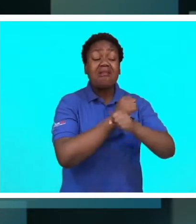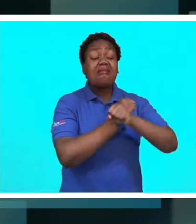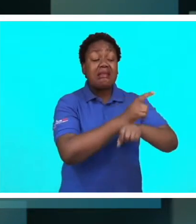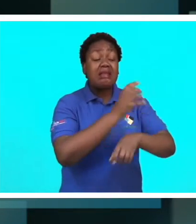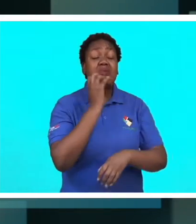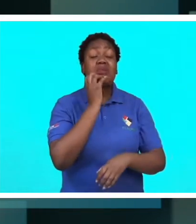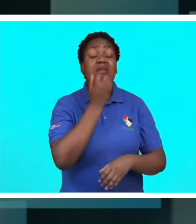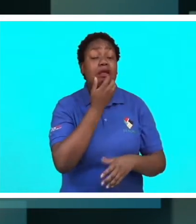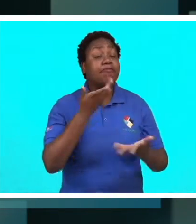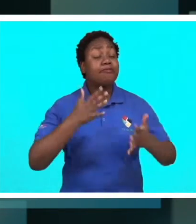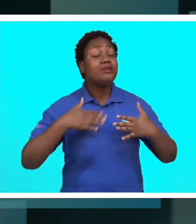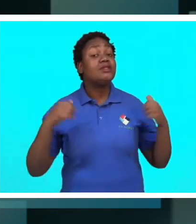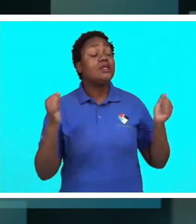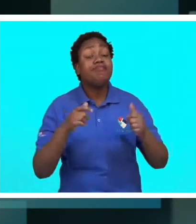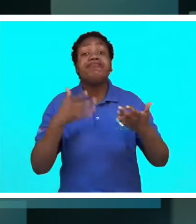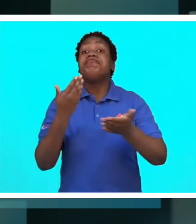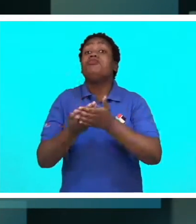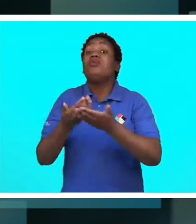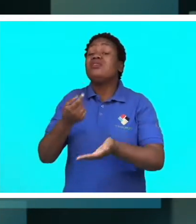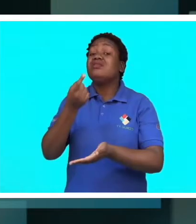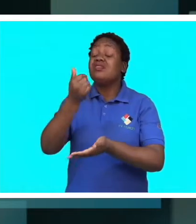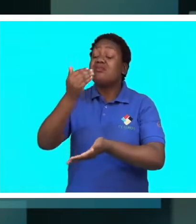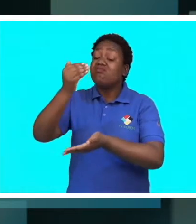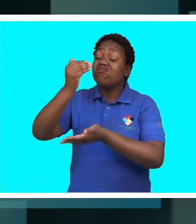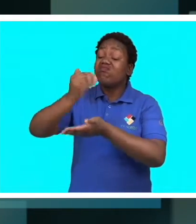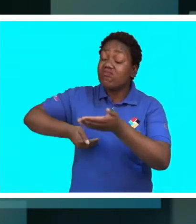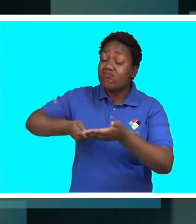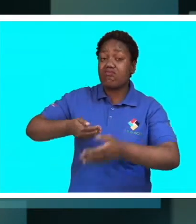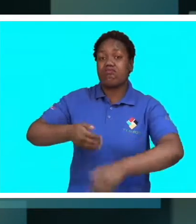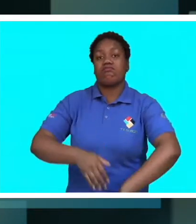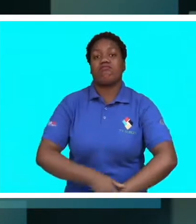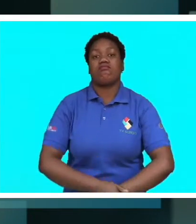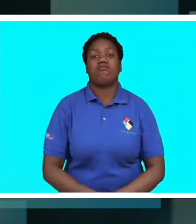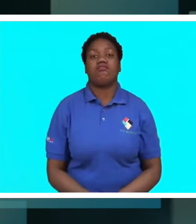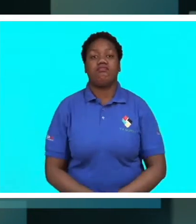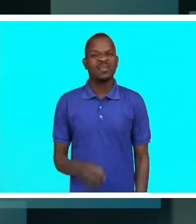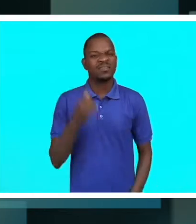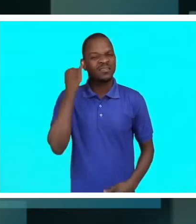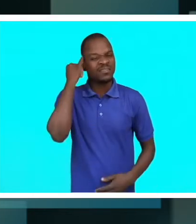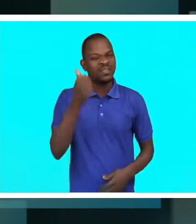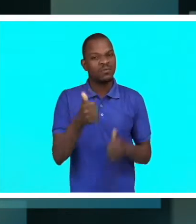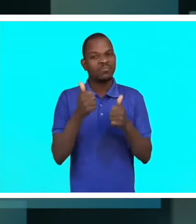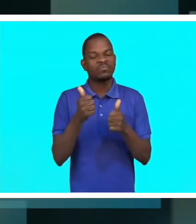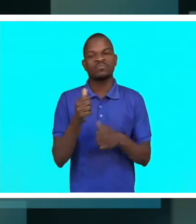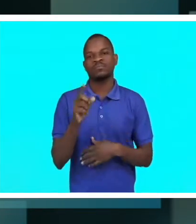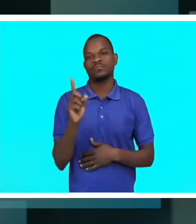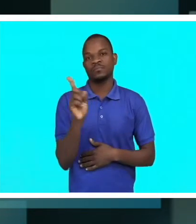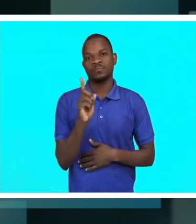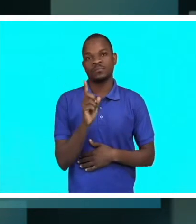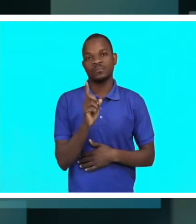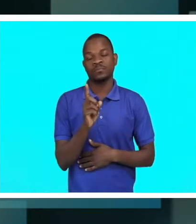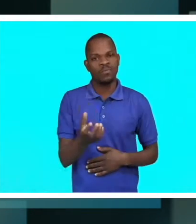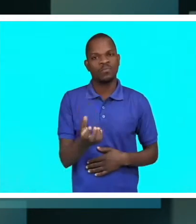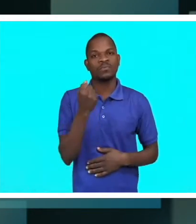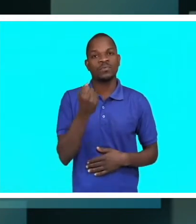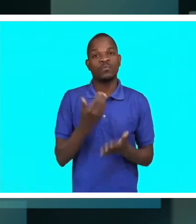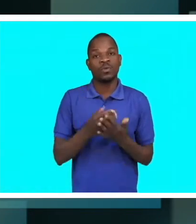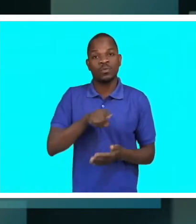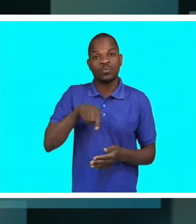de poupar algum valor leva a que as pessoas arrisquem a sua saúde. Não é uma boa ideia, né?